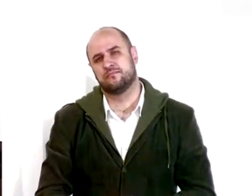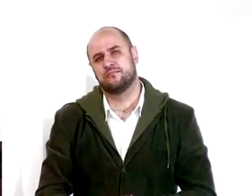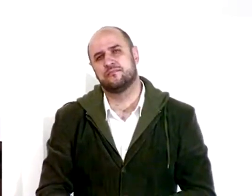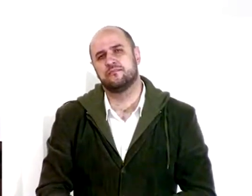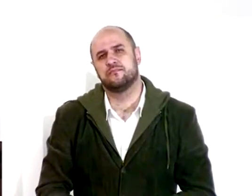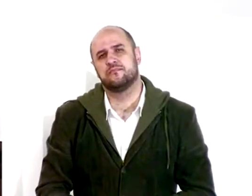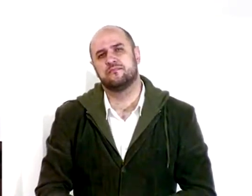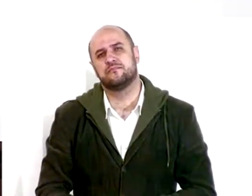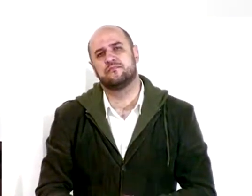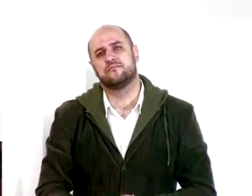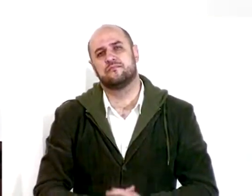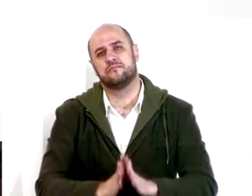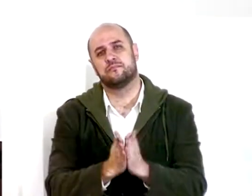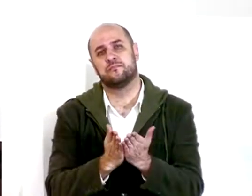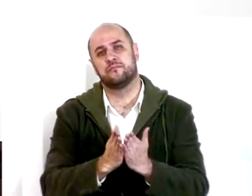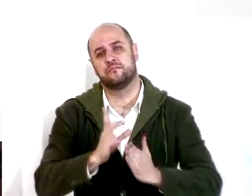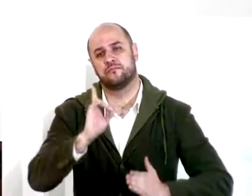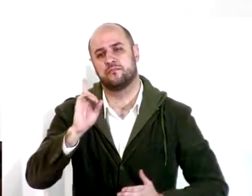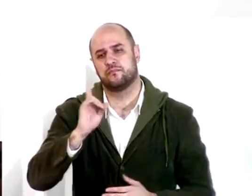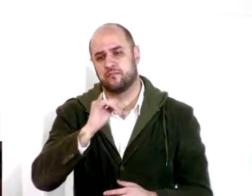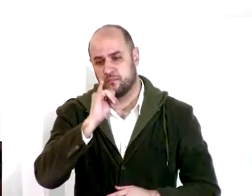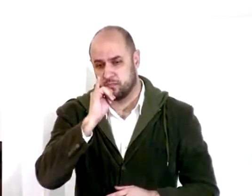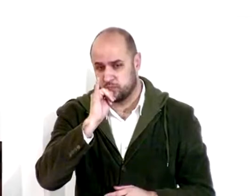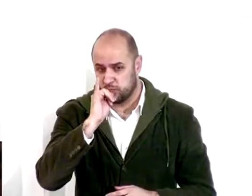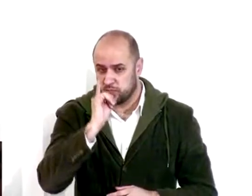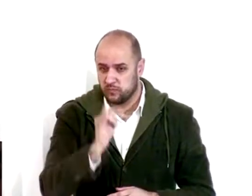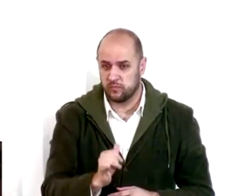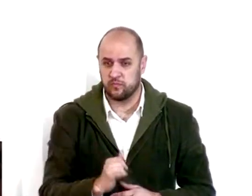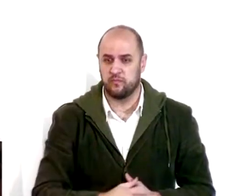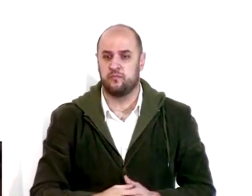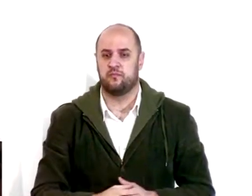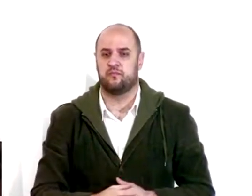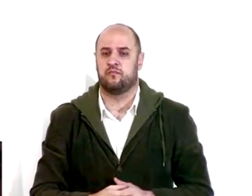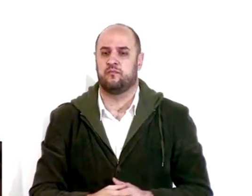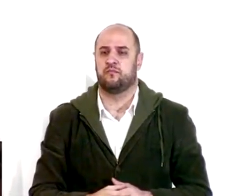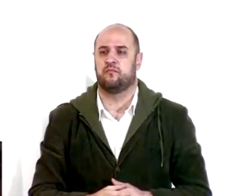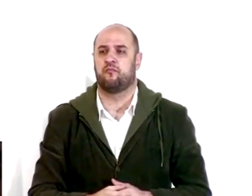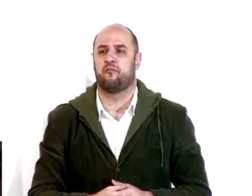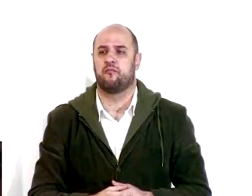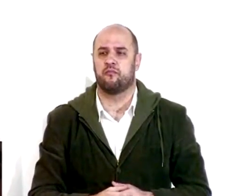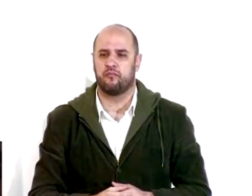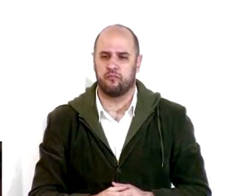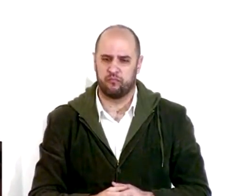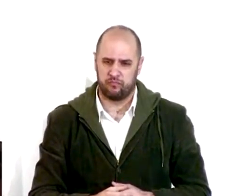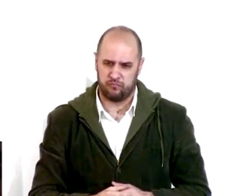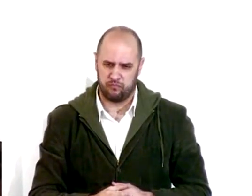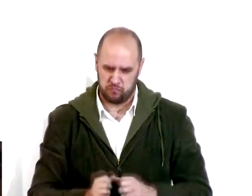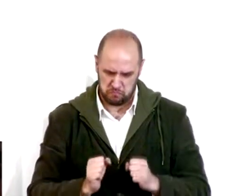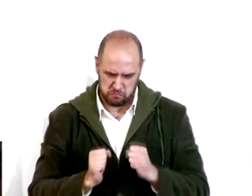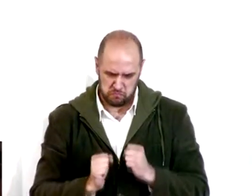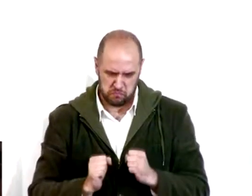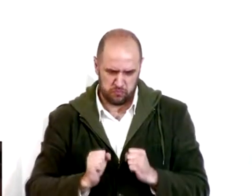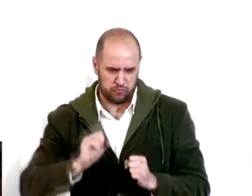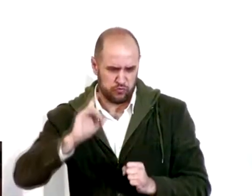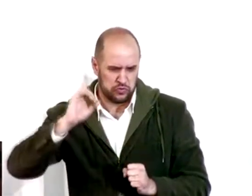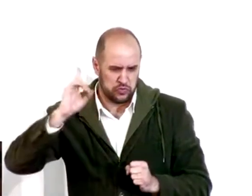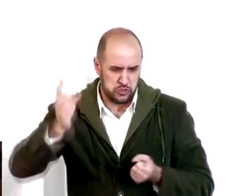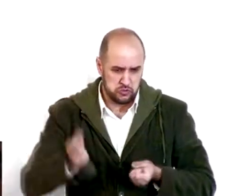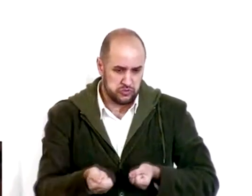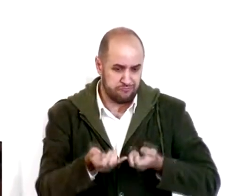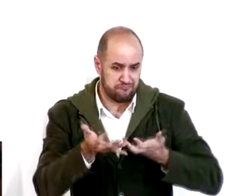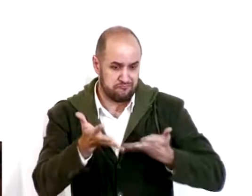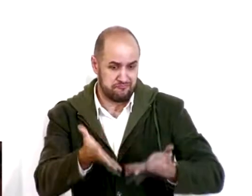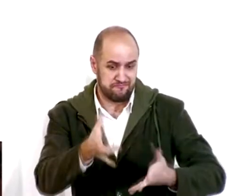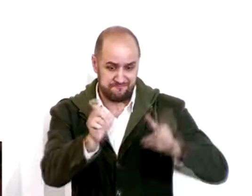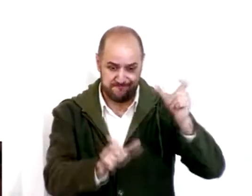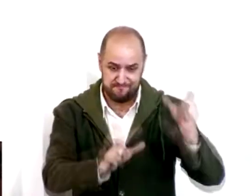A palavra de Deus nos fala a respeito desta autoridade delegada por Deus aos